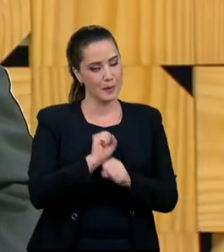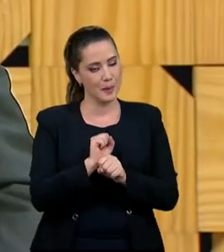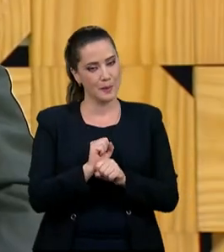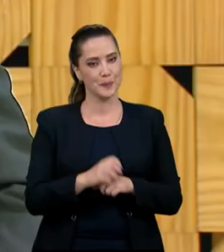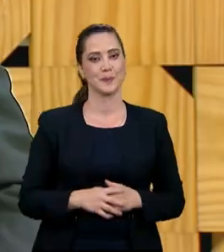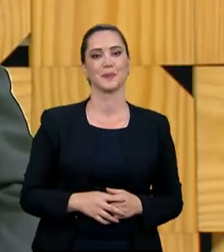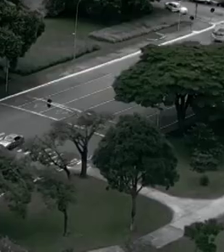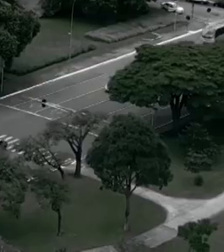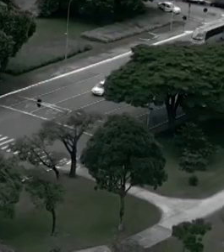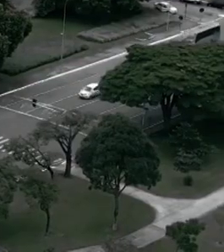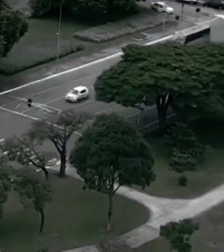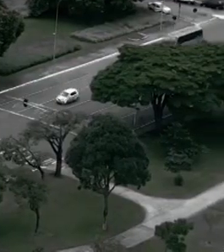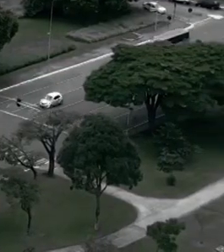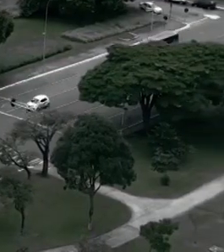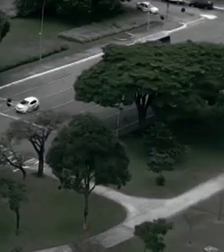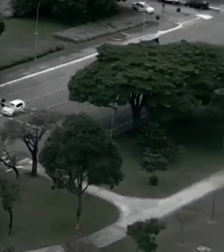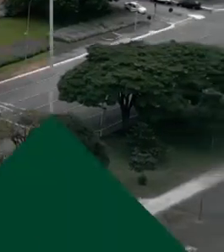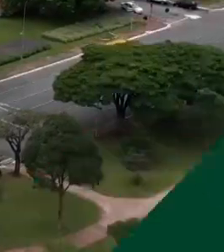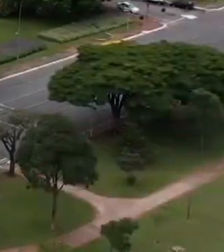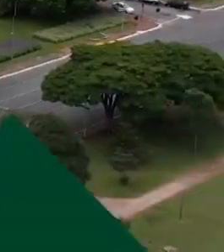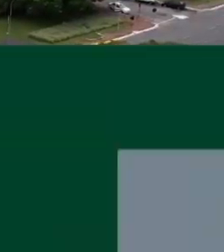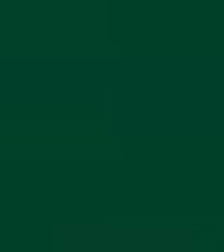daí.